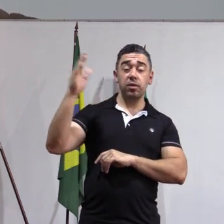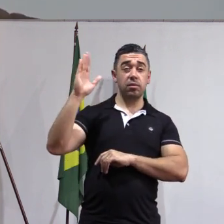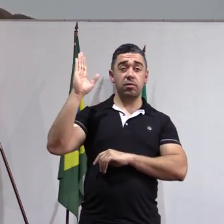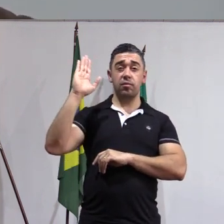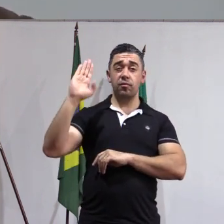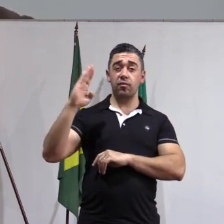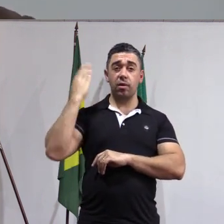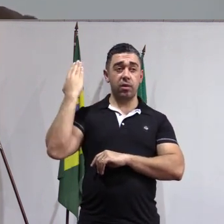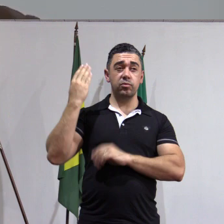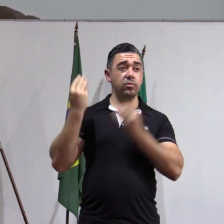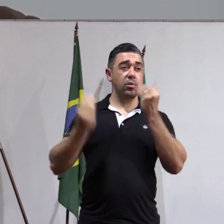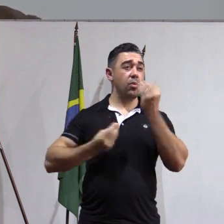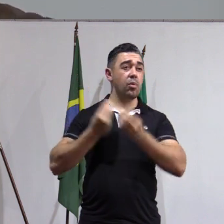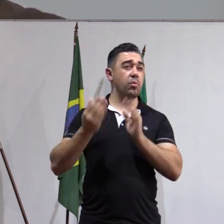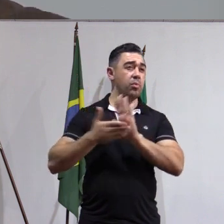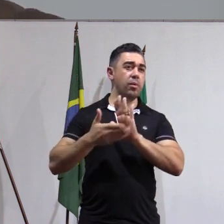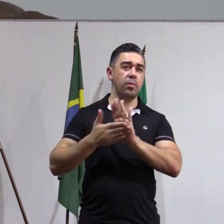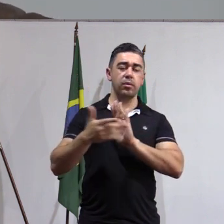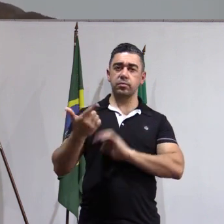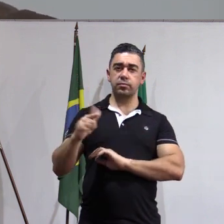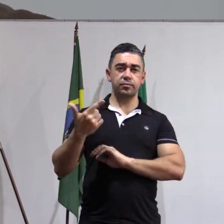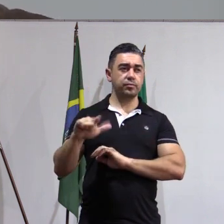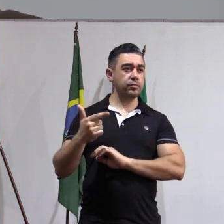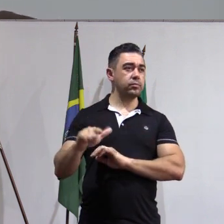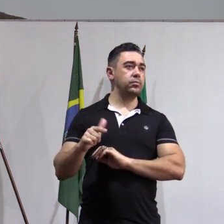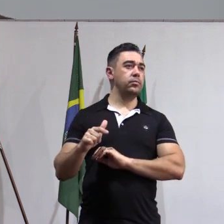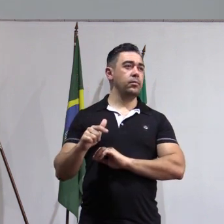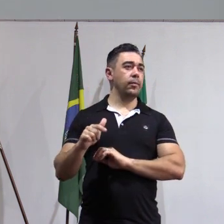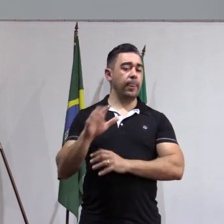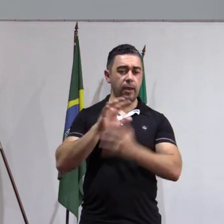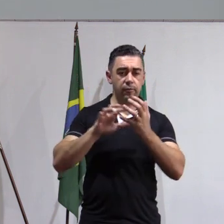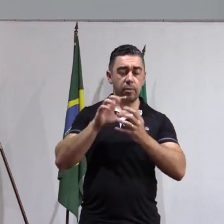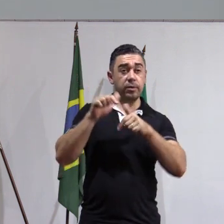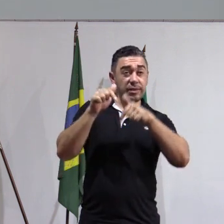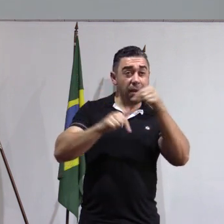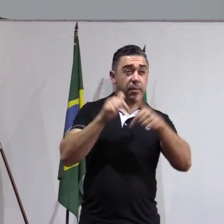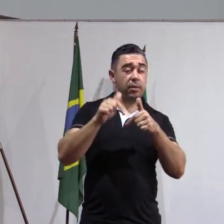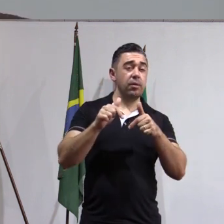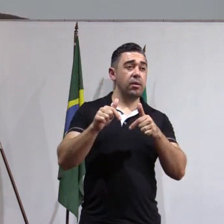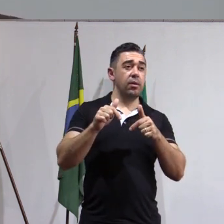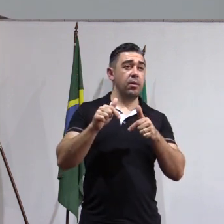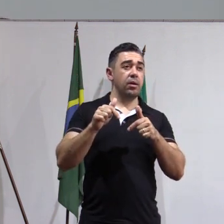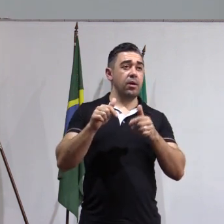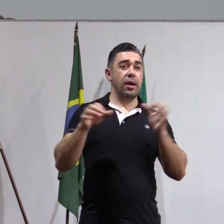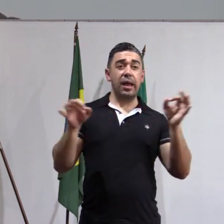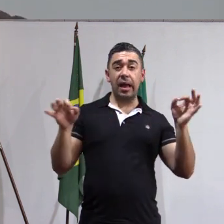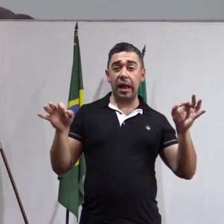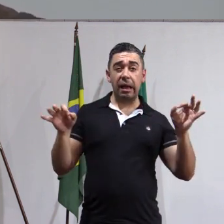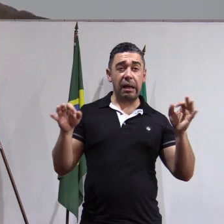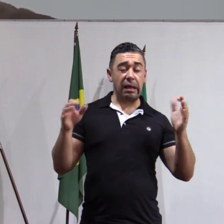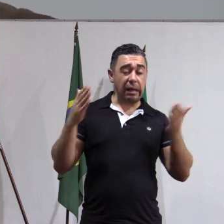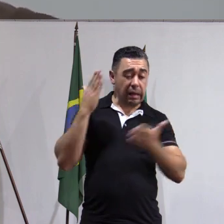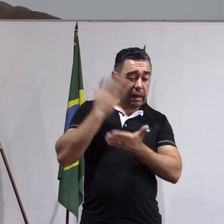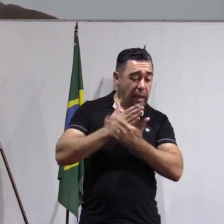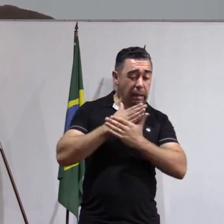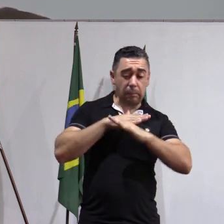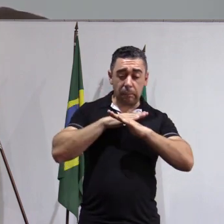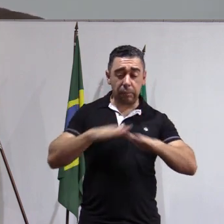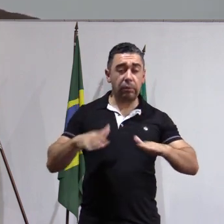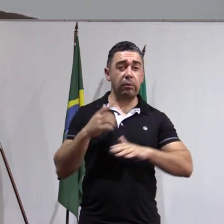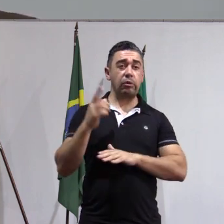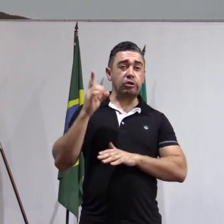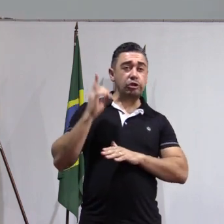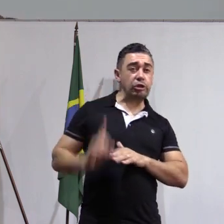caráter. Não tem como propor nada. A reforma do trabalho, a reforma trabalhista, acabou com o direito do trabalho. O meio ambiente está